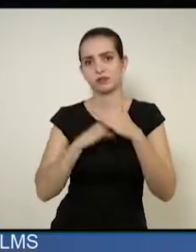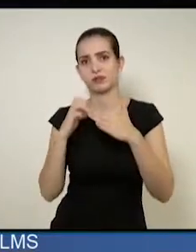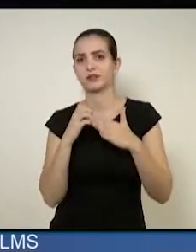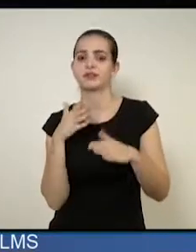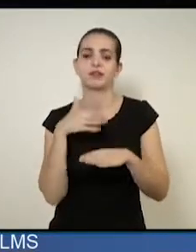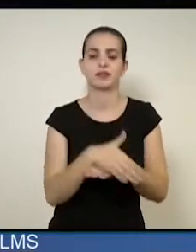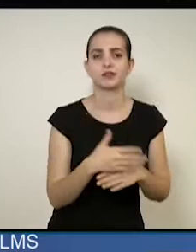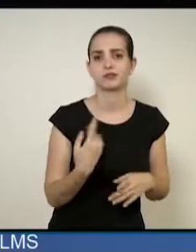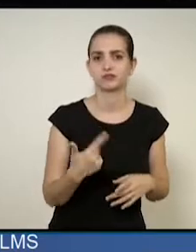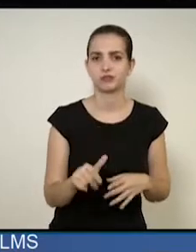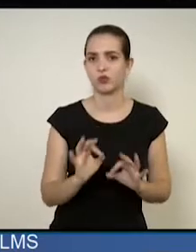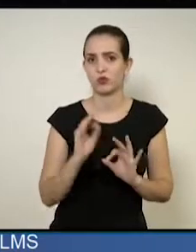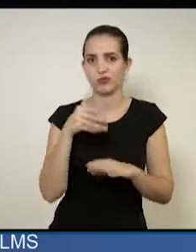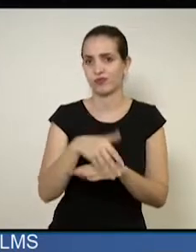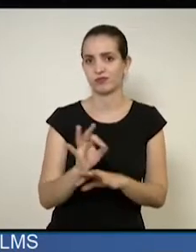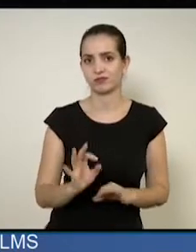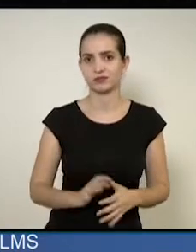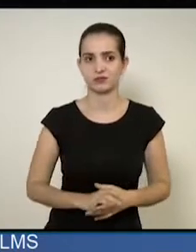está aqui.